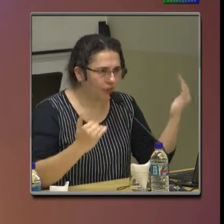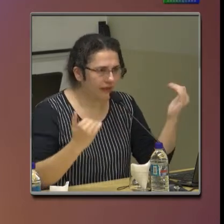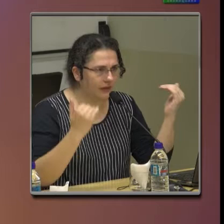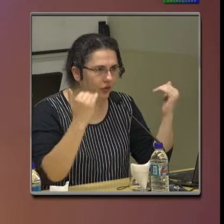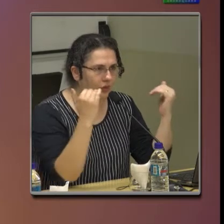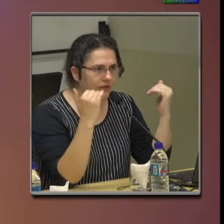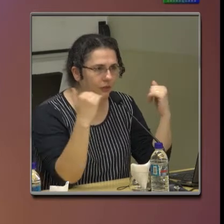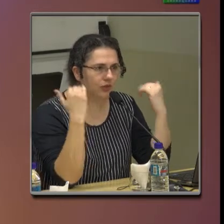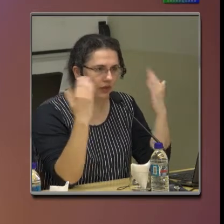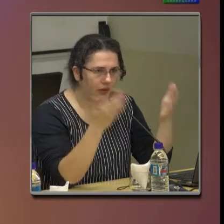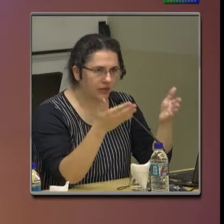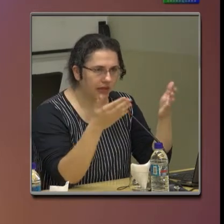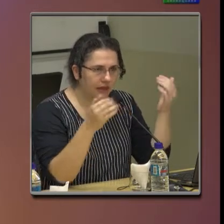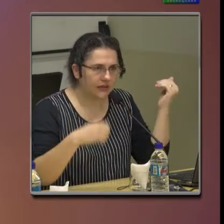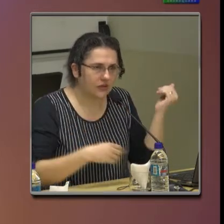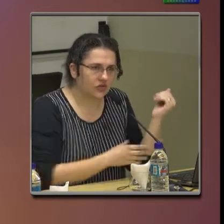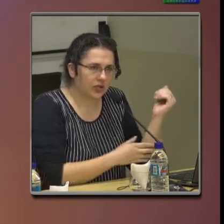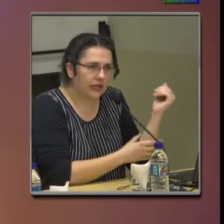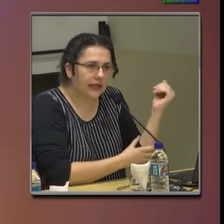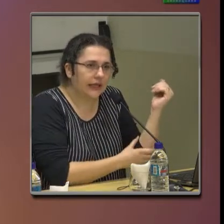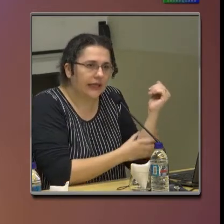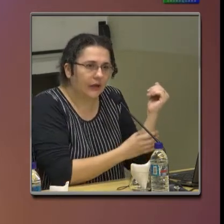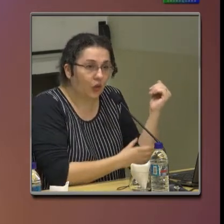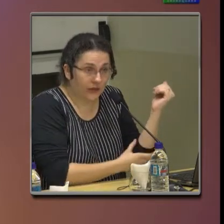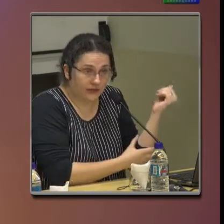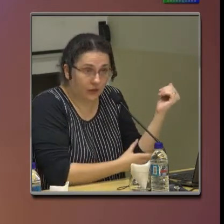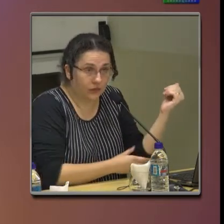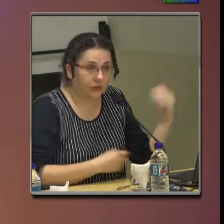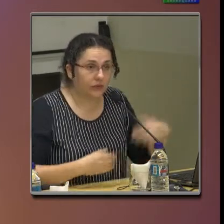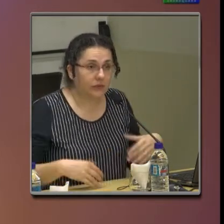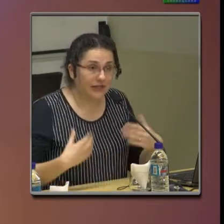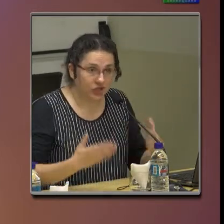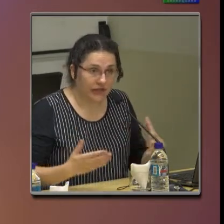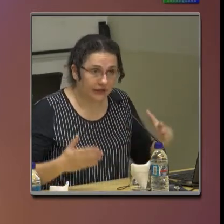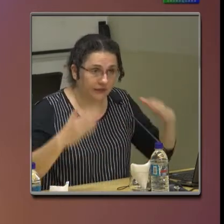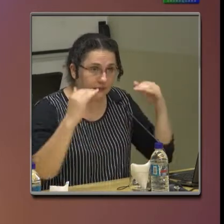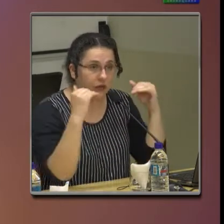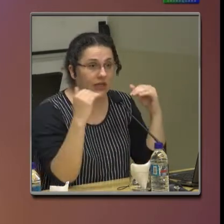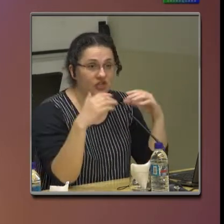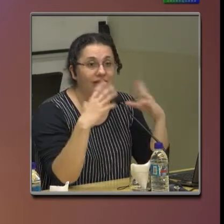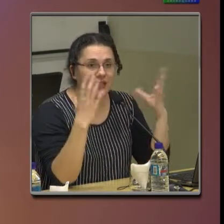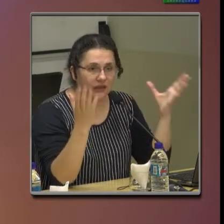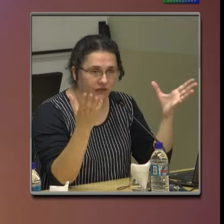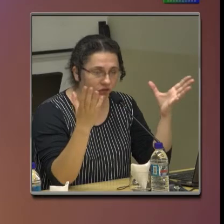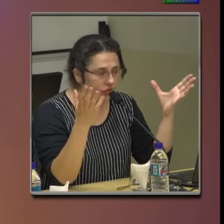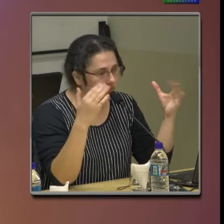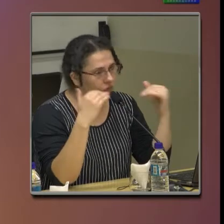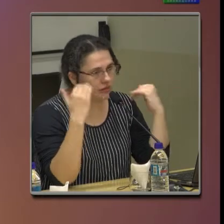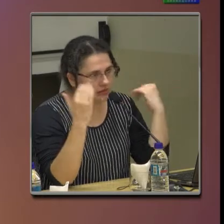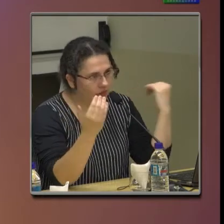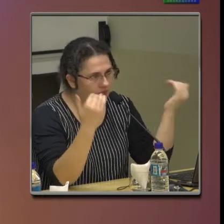ordem de ocupação do município, seriam as áreas de ocupação imediata, porque já tem